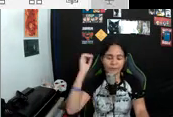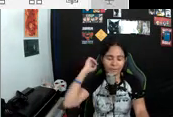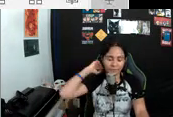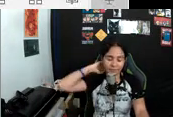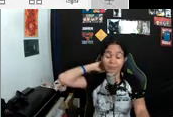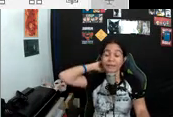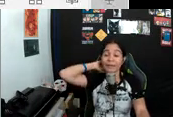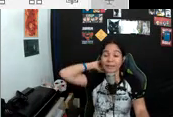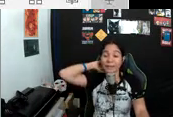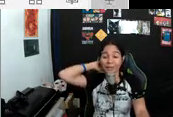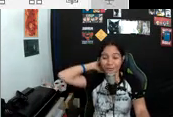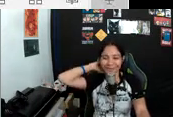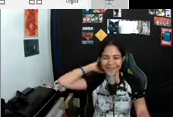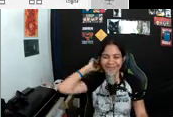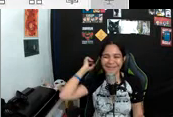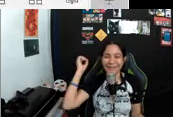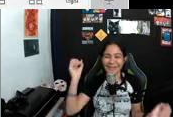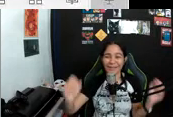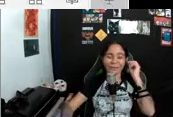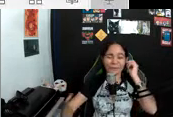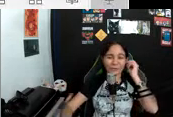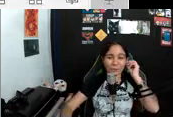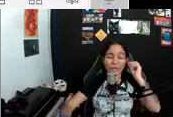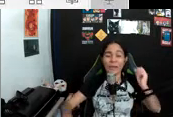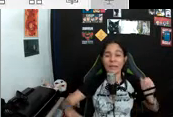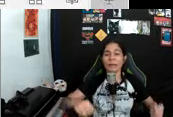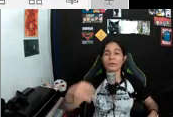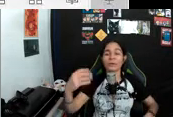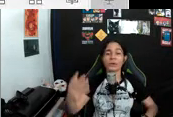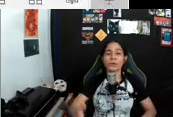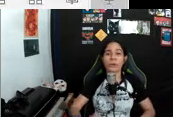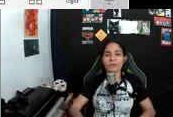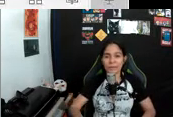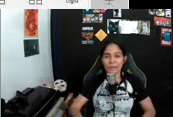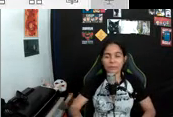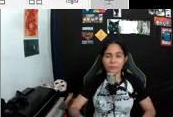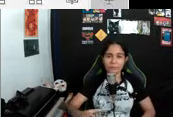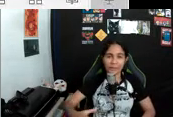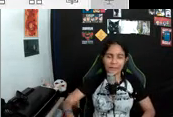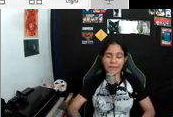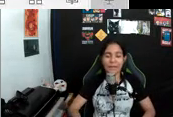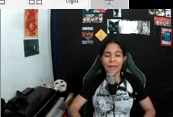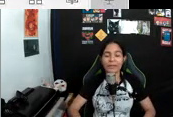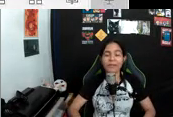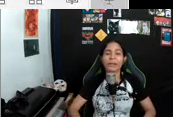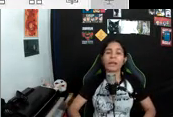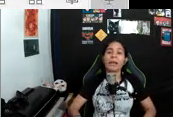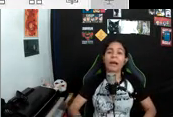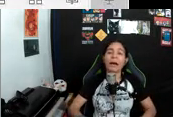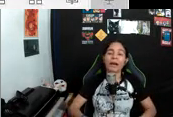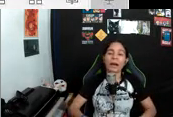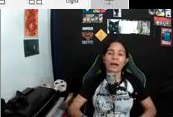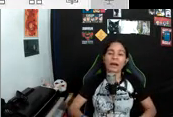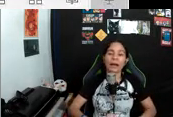né, maternidade. Tinha dado um branco no nome. Então, no hospital,